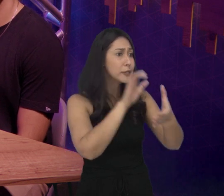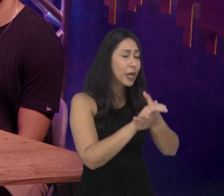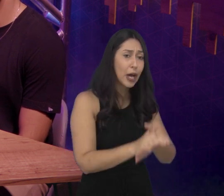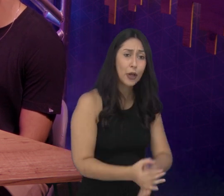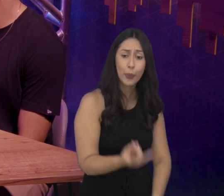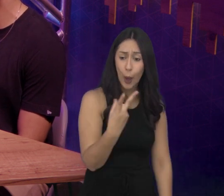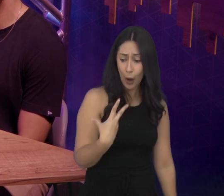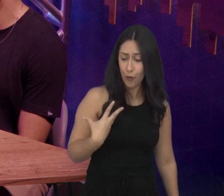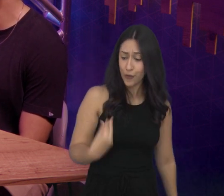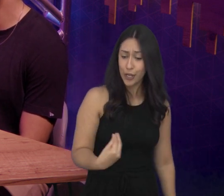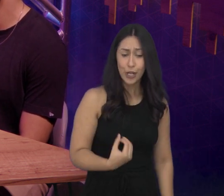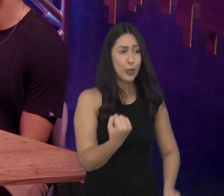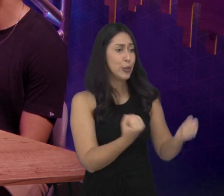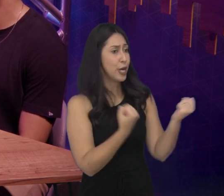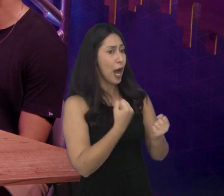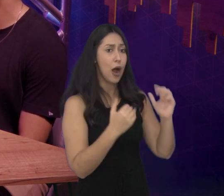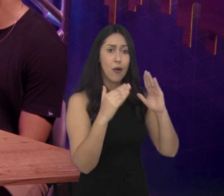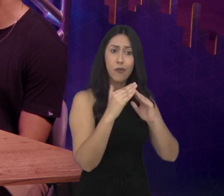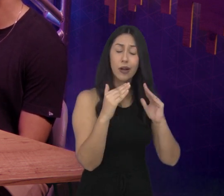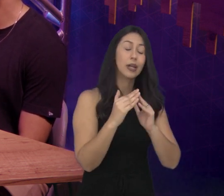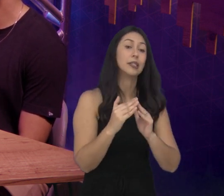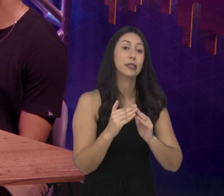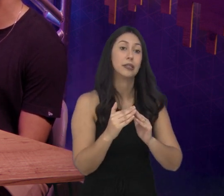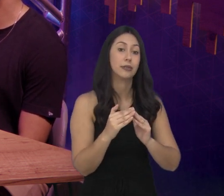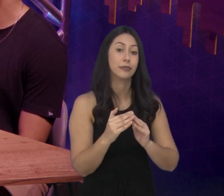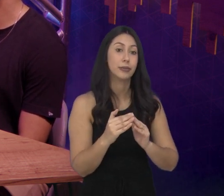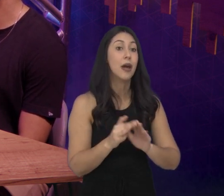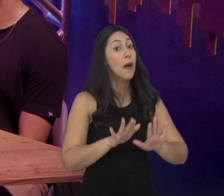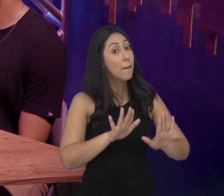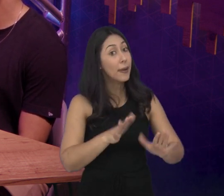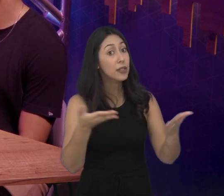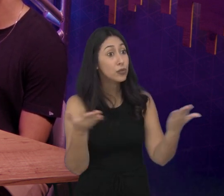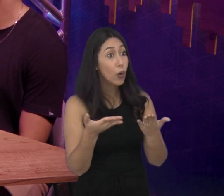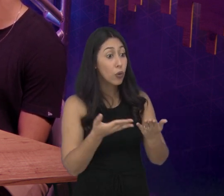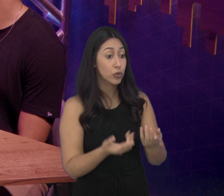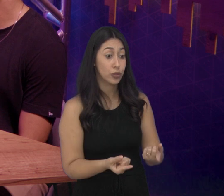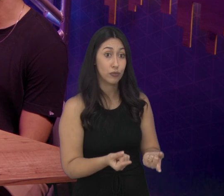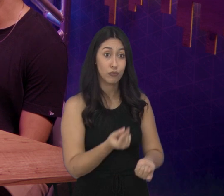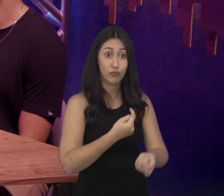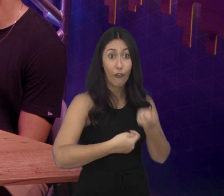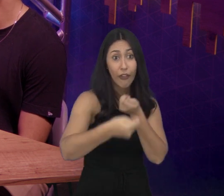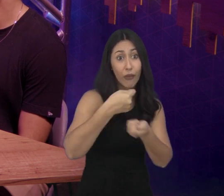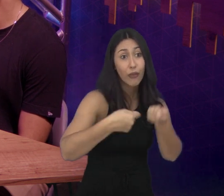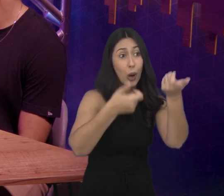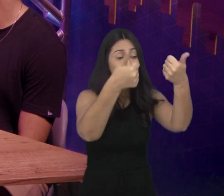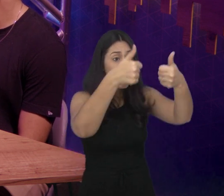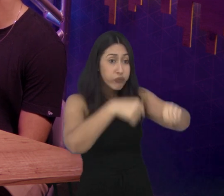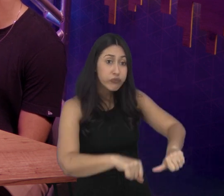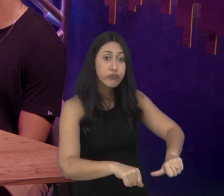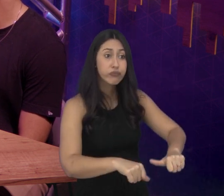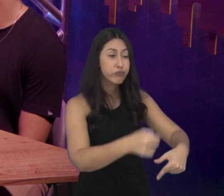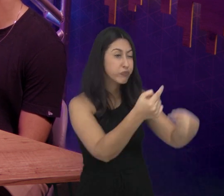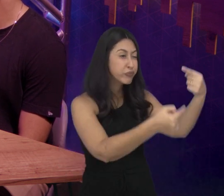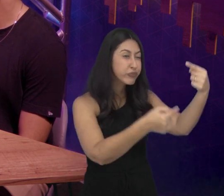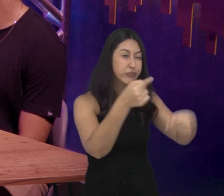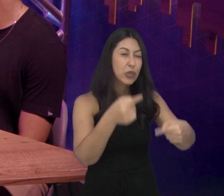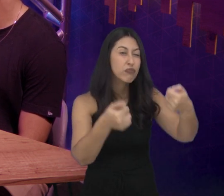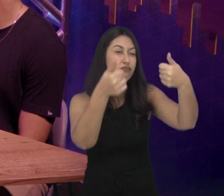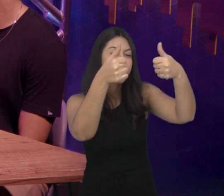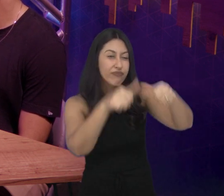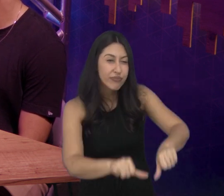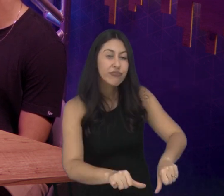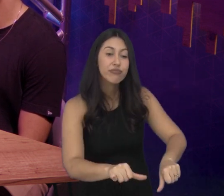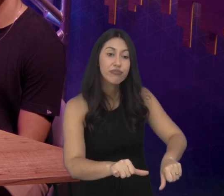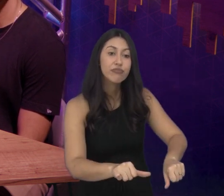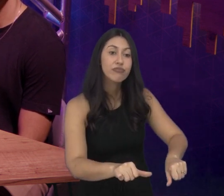Nossa, já tinha carro, exatamente. casa, e a gente tem toda essa questão, toda essa crise financeira, política, econômica que a gente